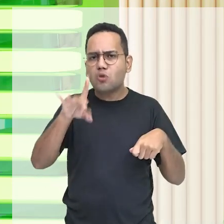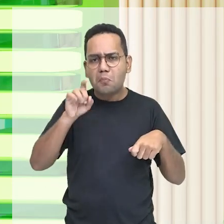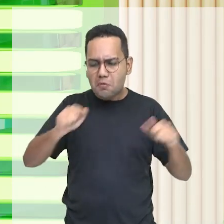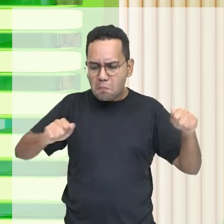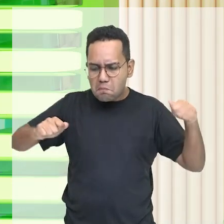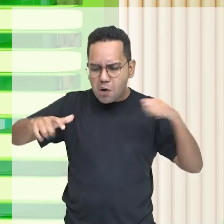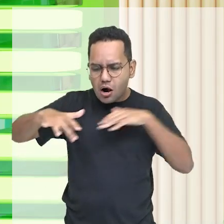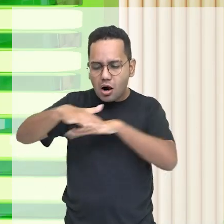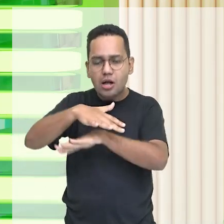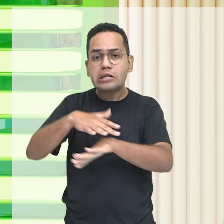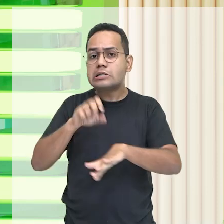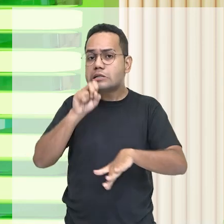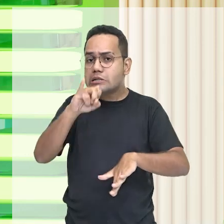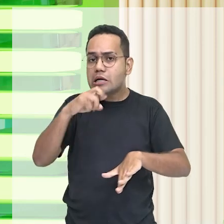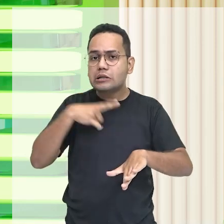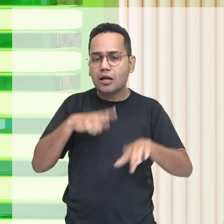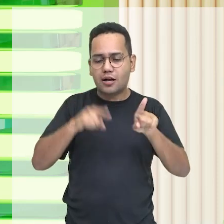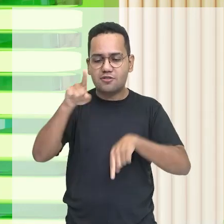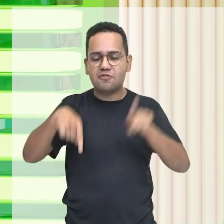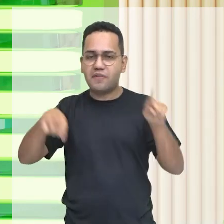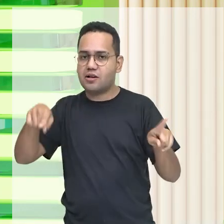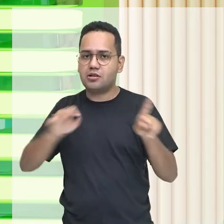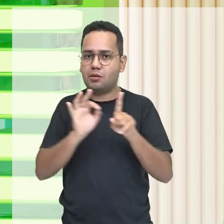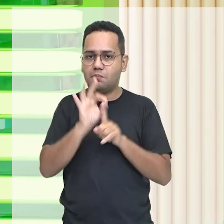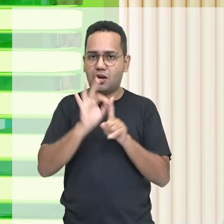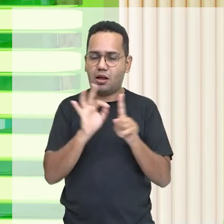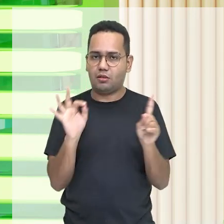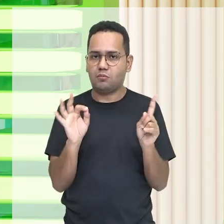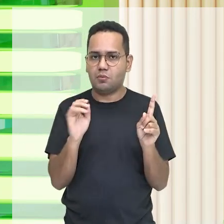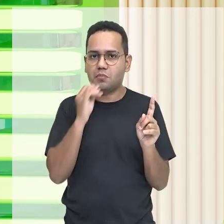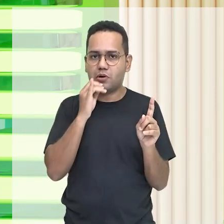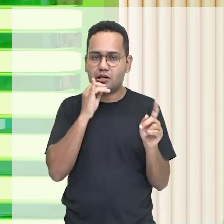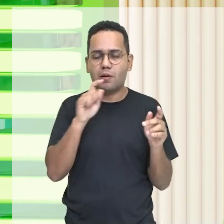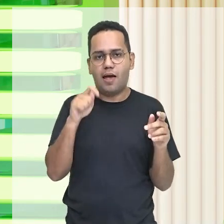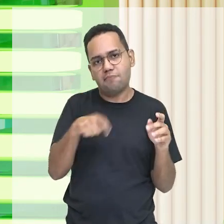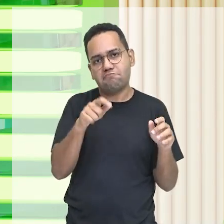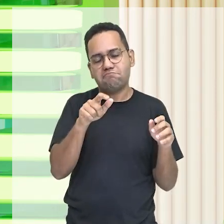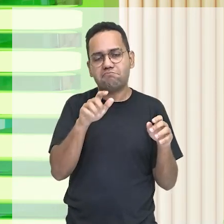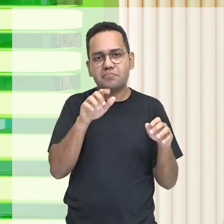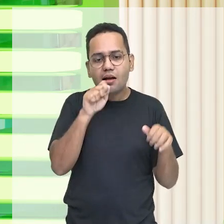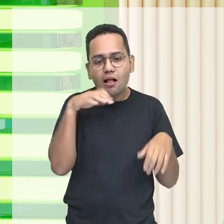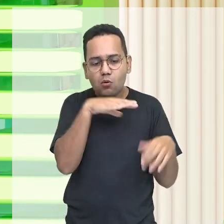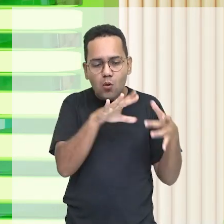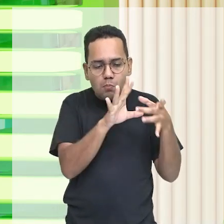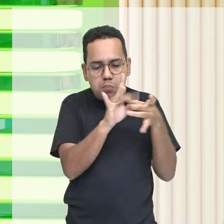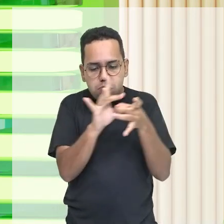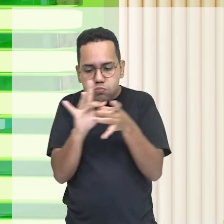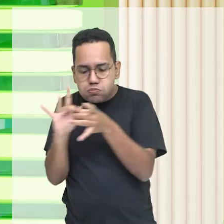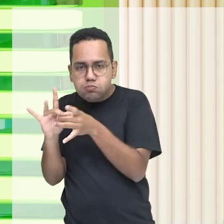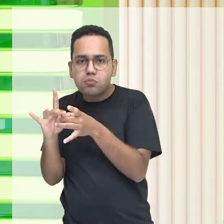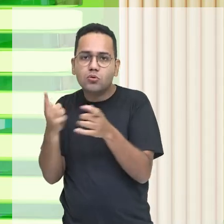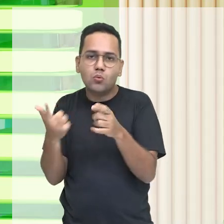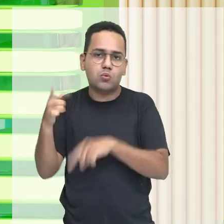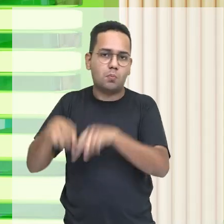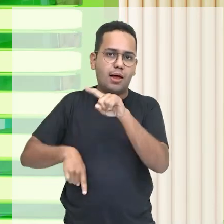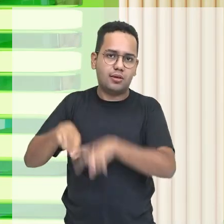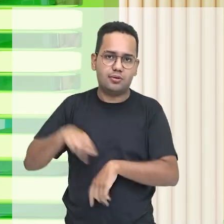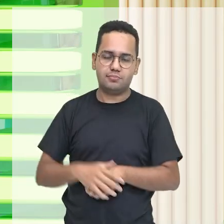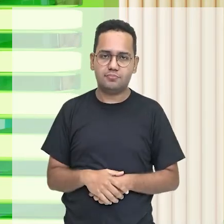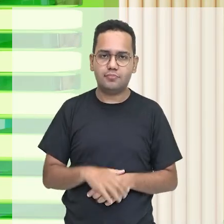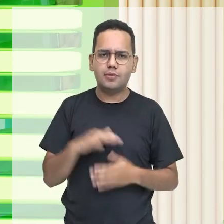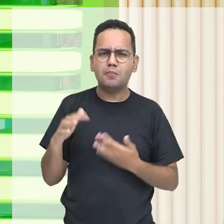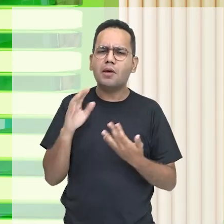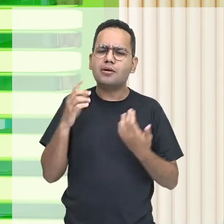diferença de temperatura. Perceberam como a cozinha ela é fundamental para